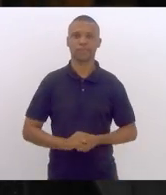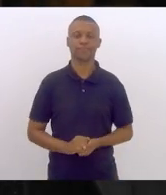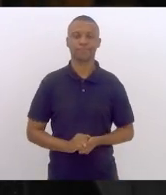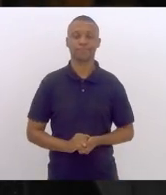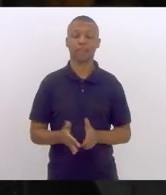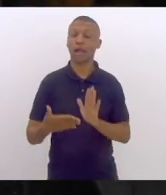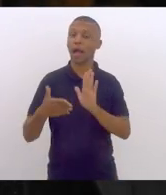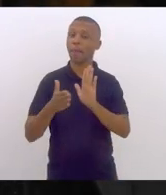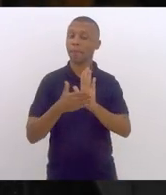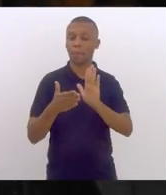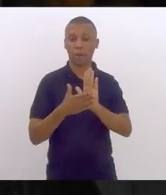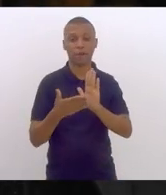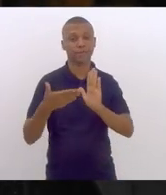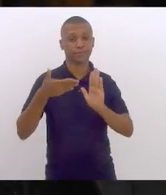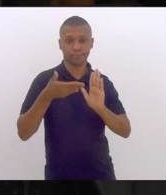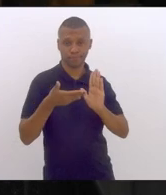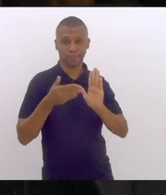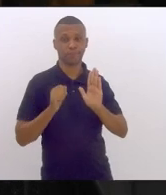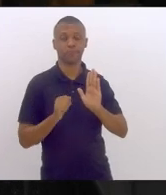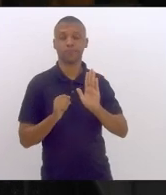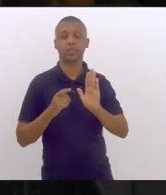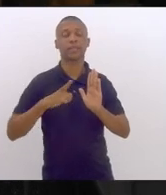proposta pretende